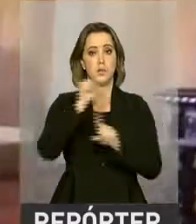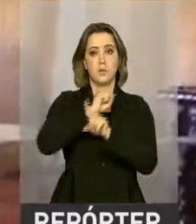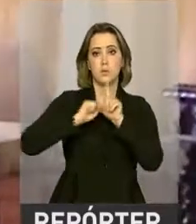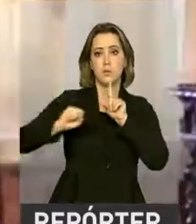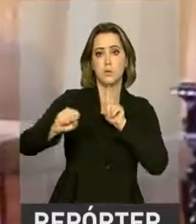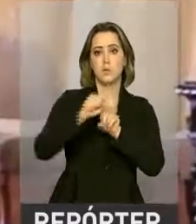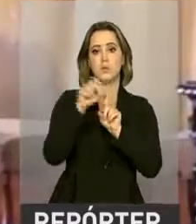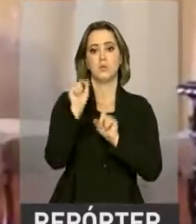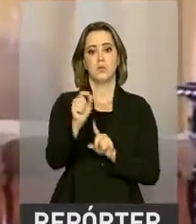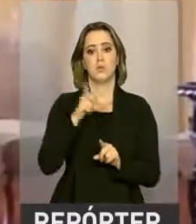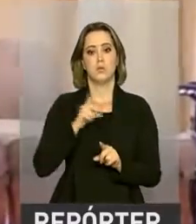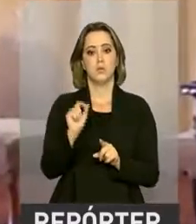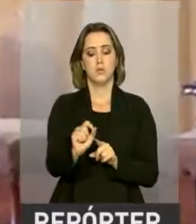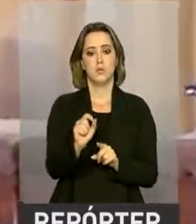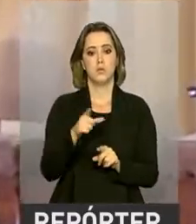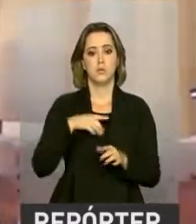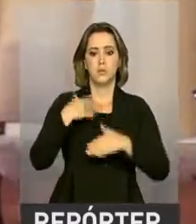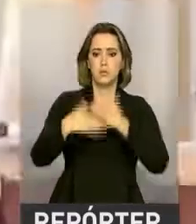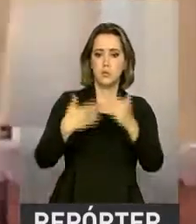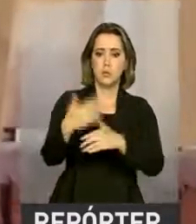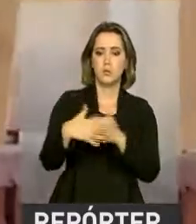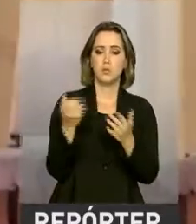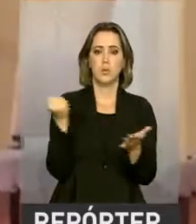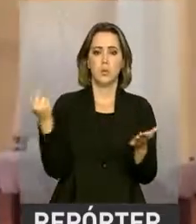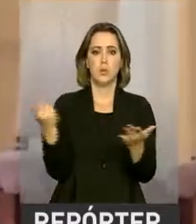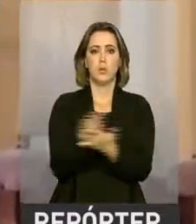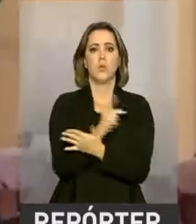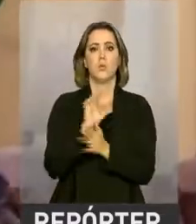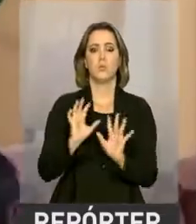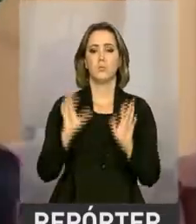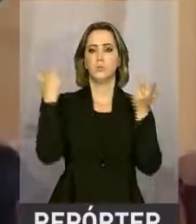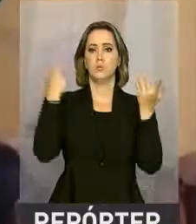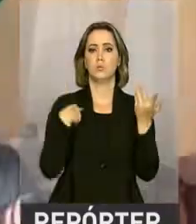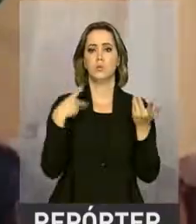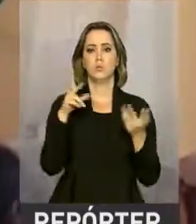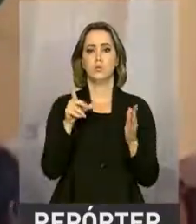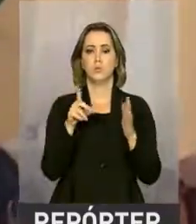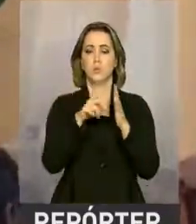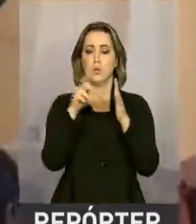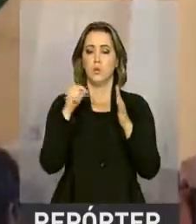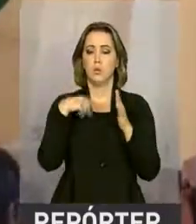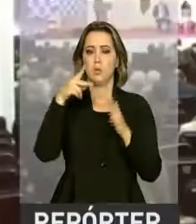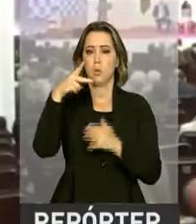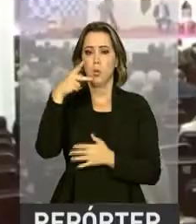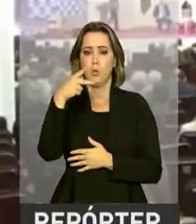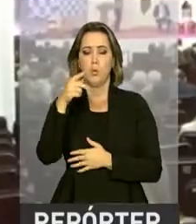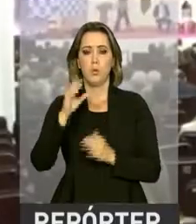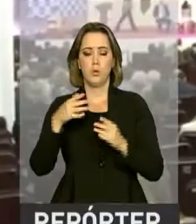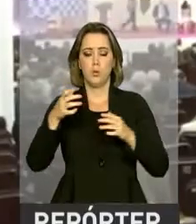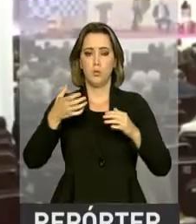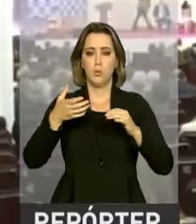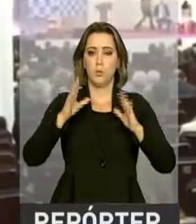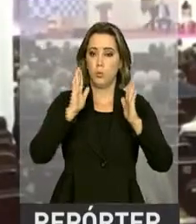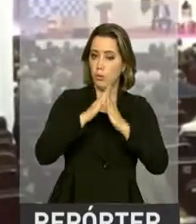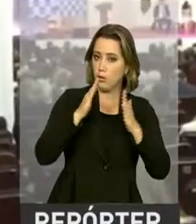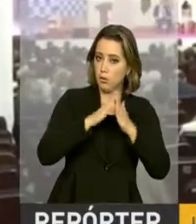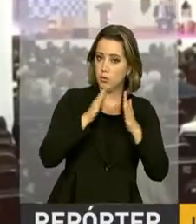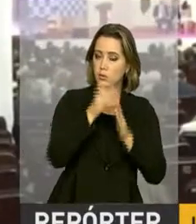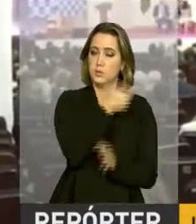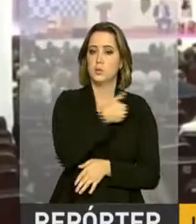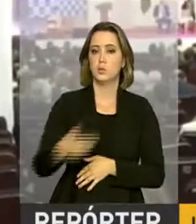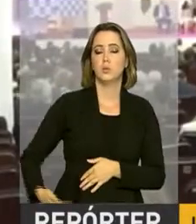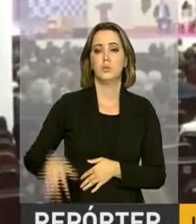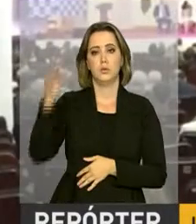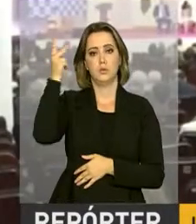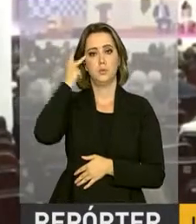do Estado de São Paulo foi formalizada durante um evento no Palácio dos Bandeirantes, sede do governo paulista. Com a adesão ao programa, São Paulo se junta